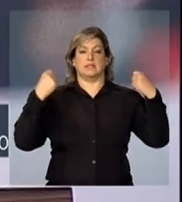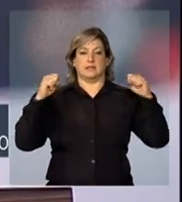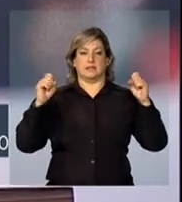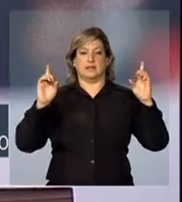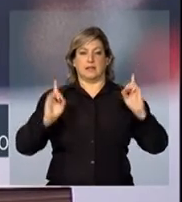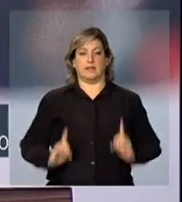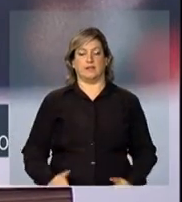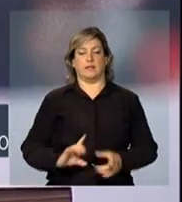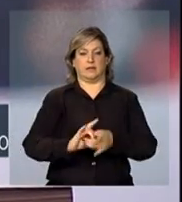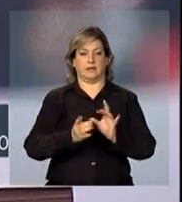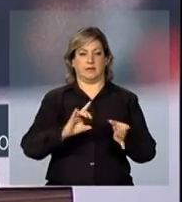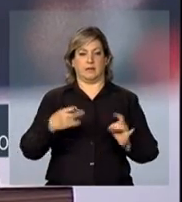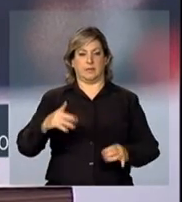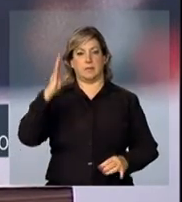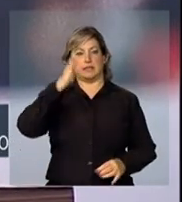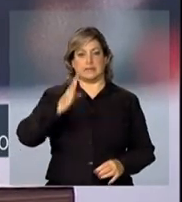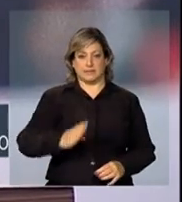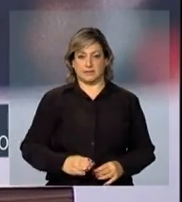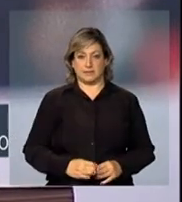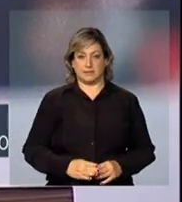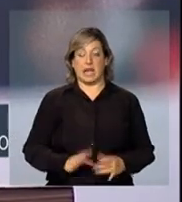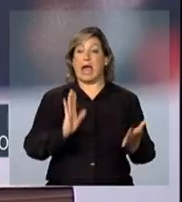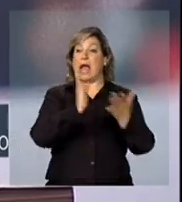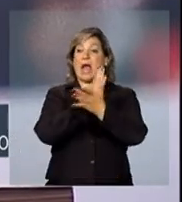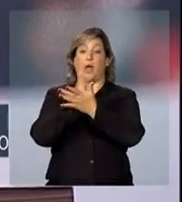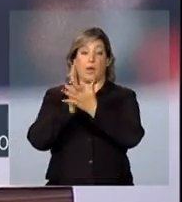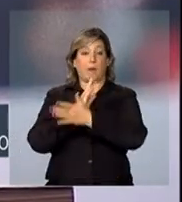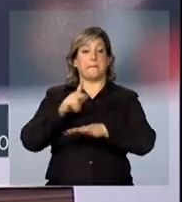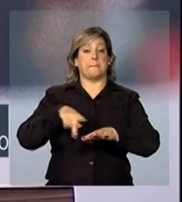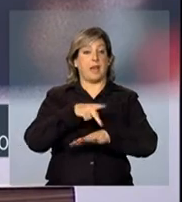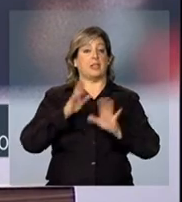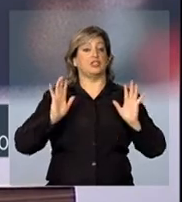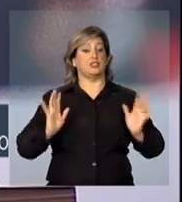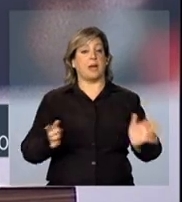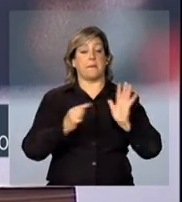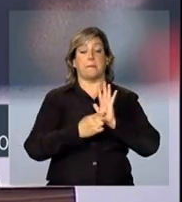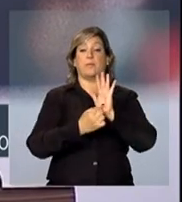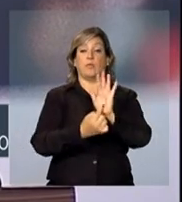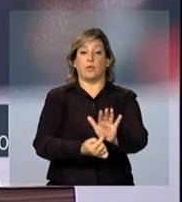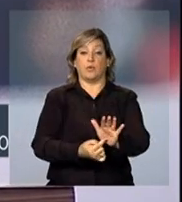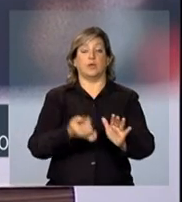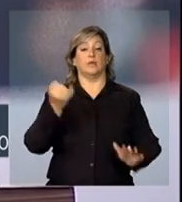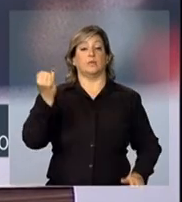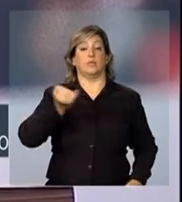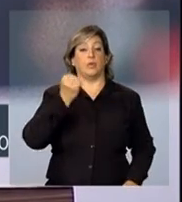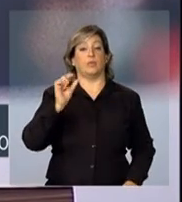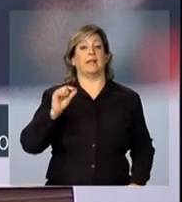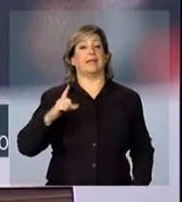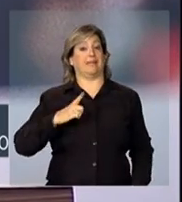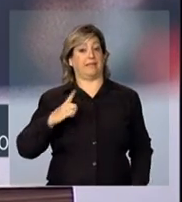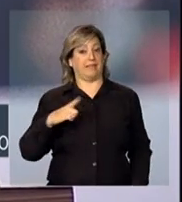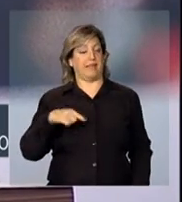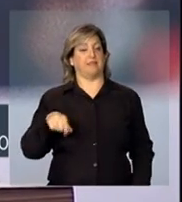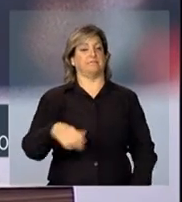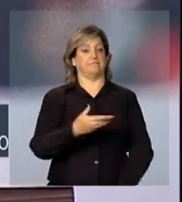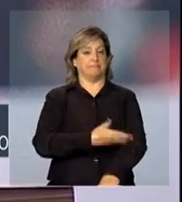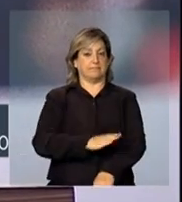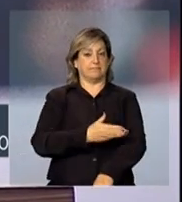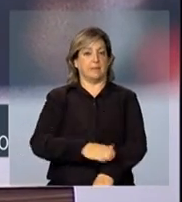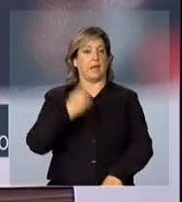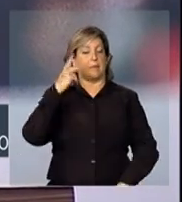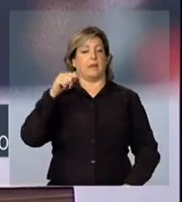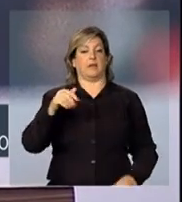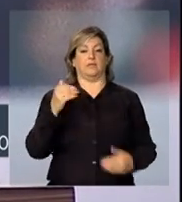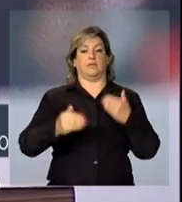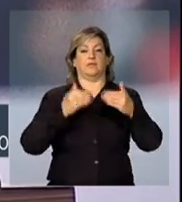esporte paralímpico para o Brasil alguns países já demonstraram a importância que tem essa ferramenta para o desenvolvimento